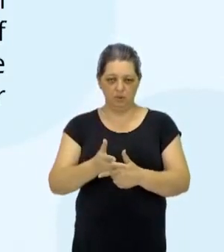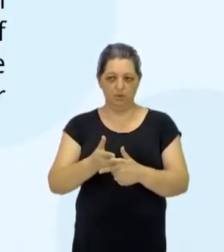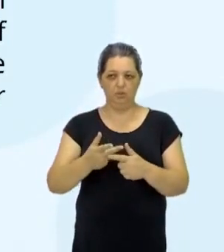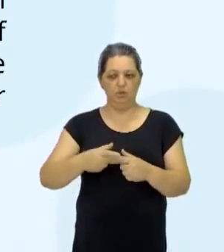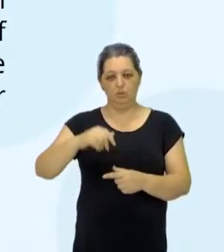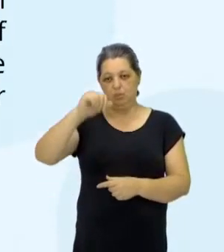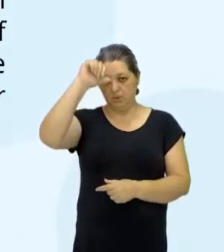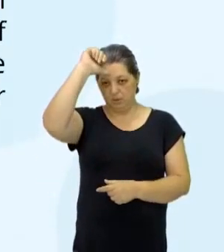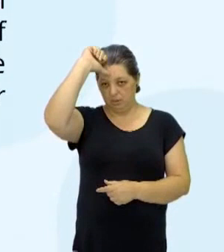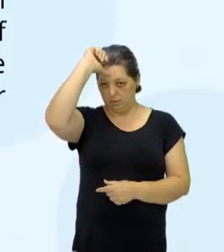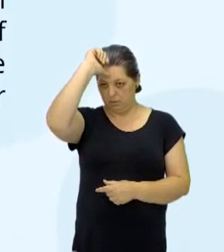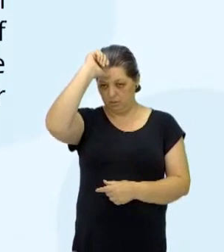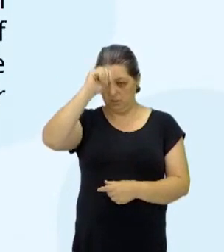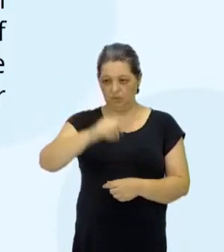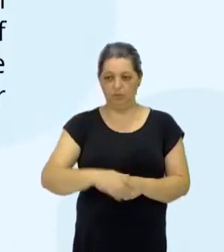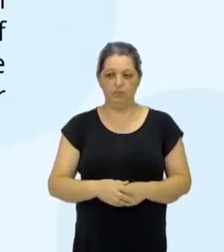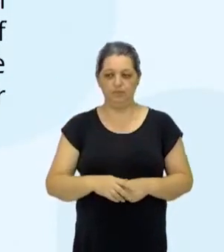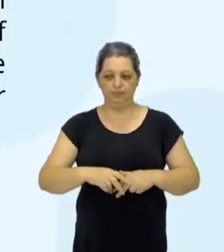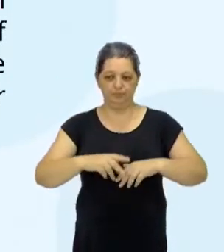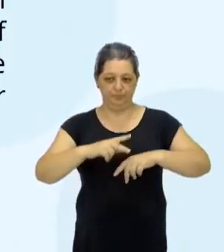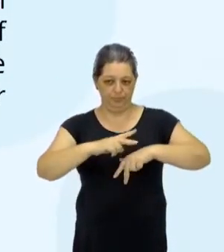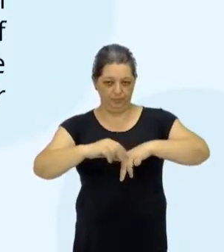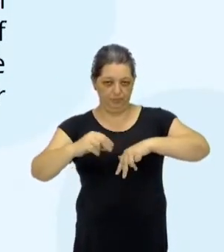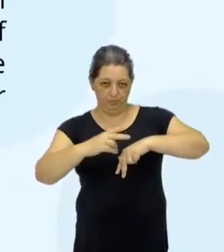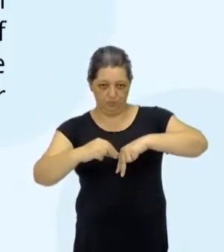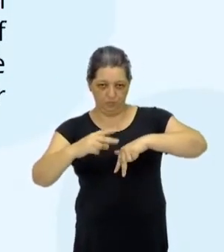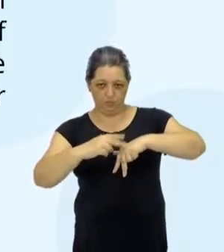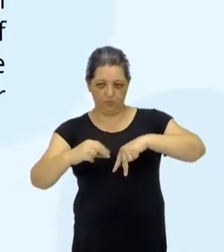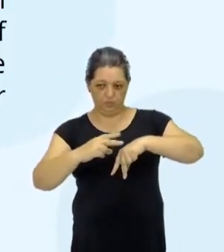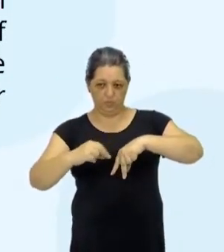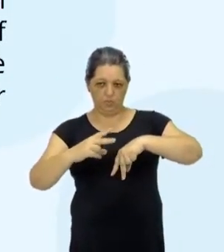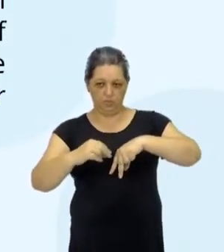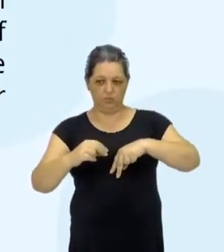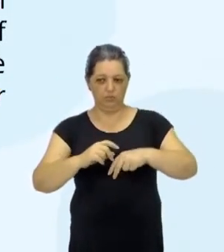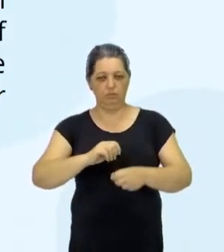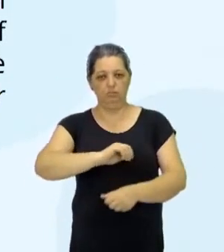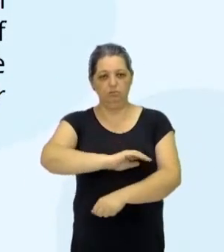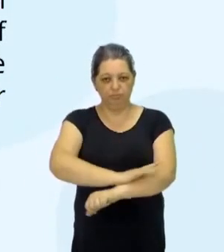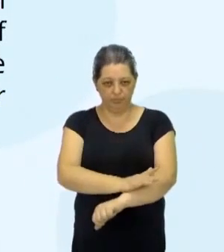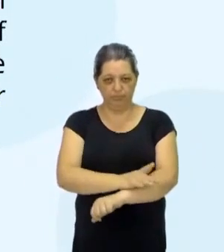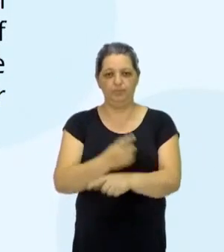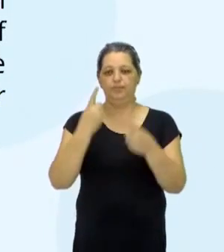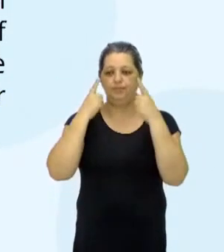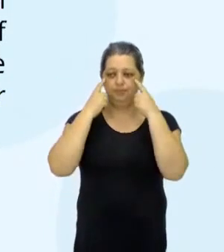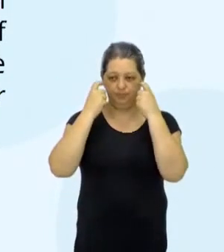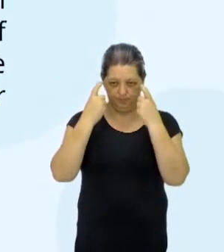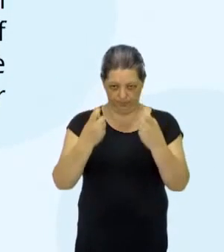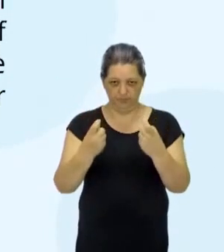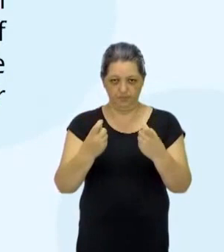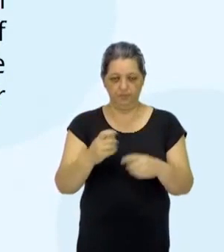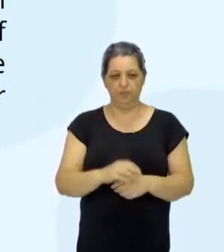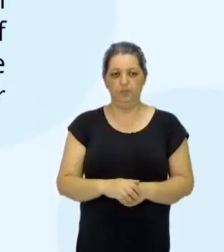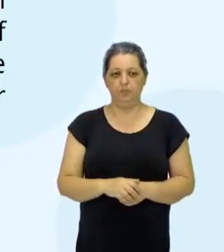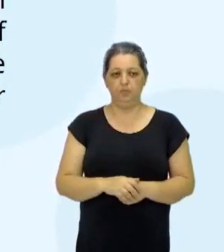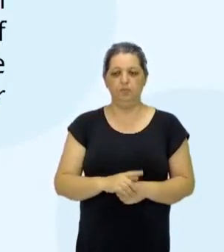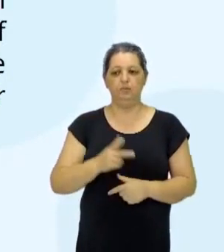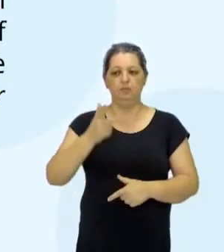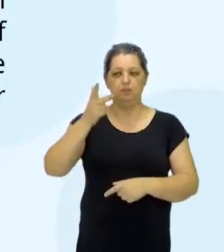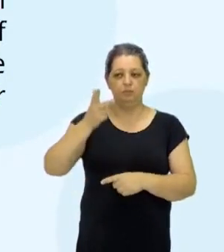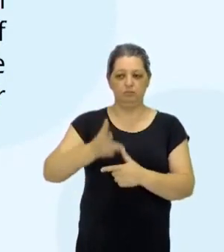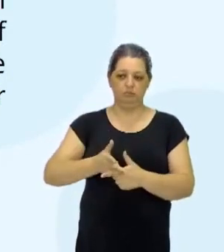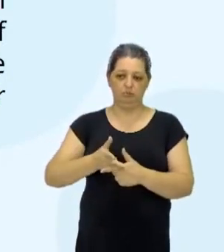gender discrimination and violence. Esse foi um vídeo que eu indiquei na nossa última aula para que você assistisse depois, um vídeo